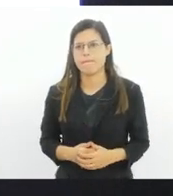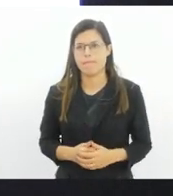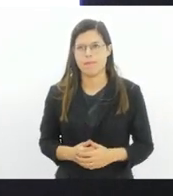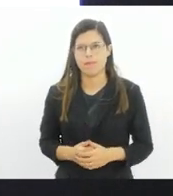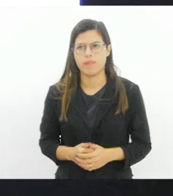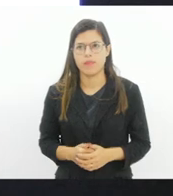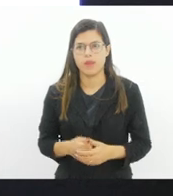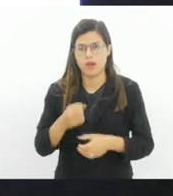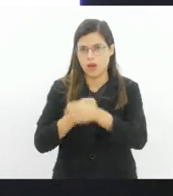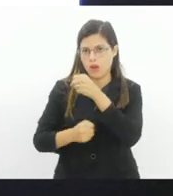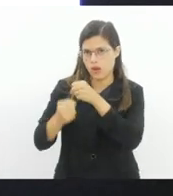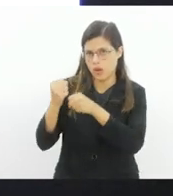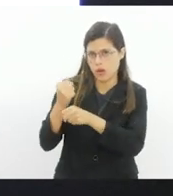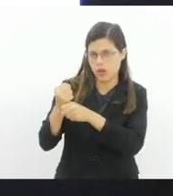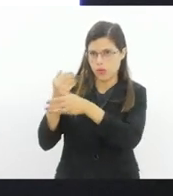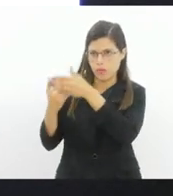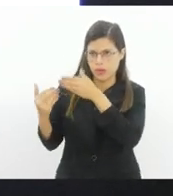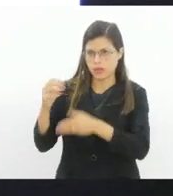No ano passado,